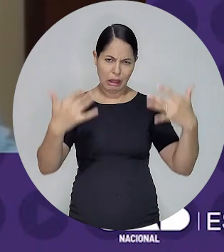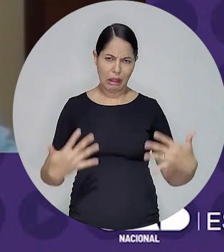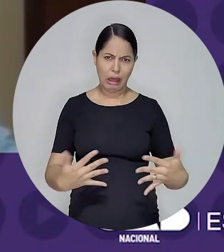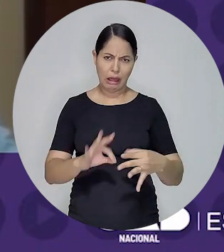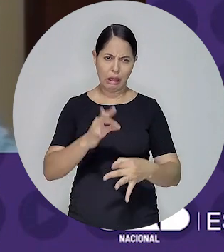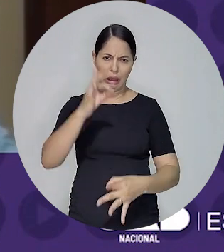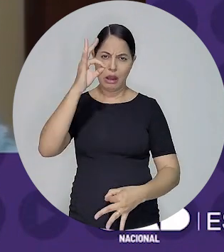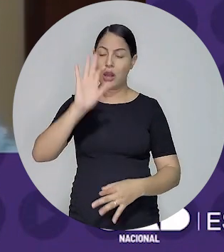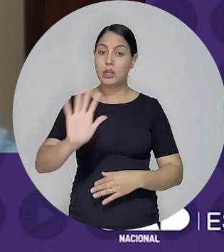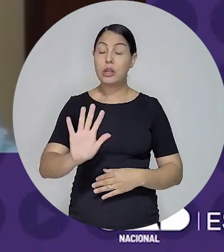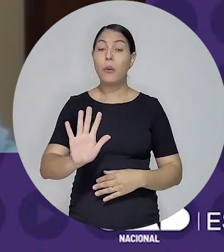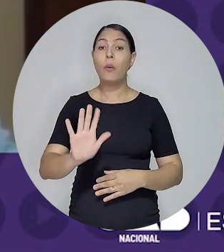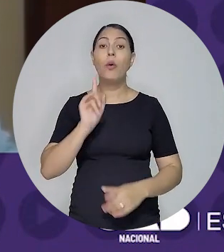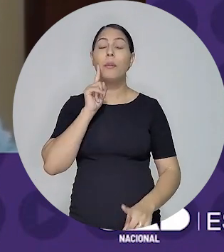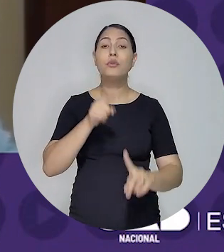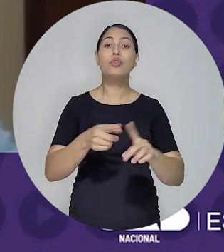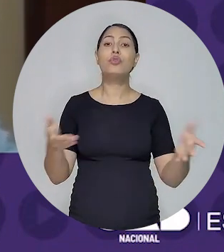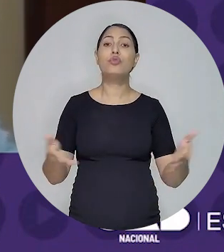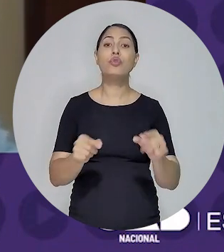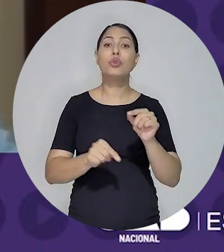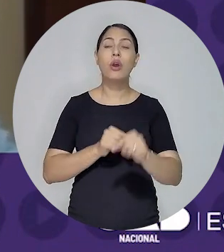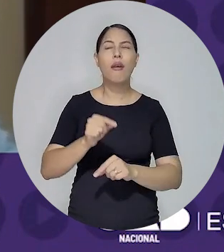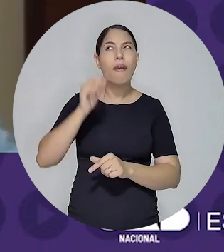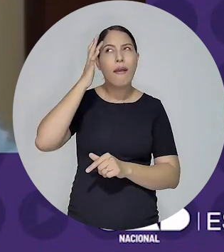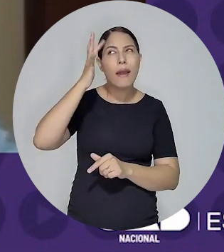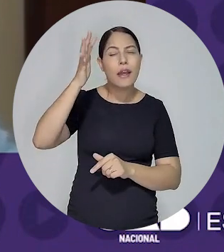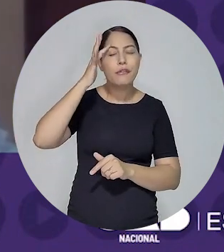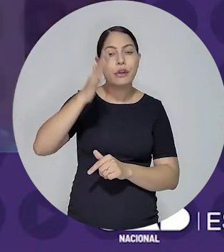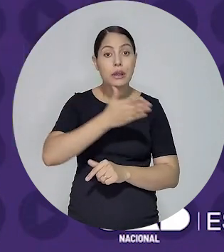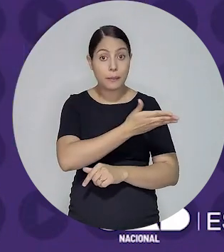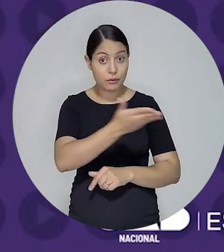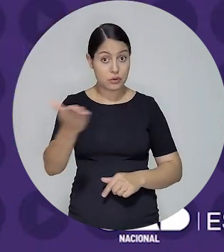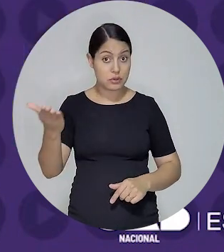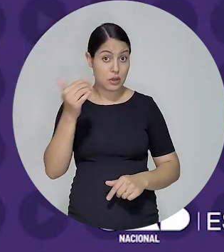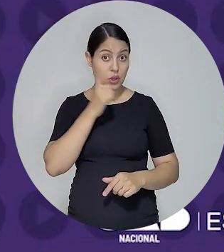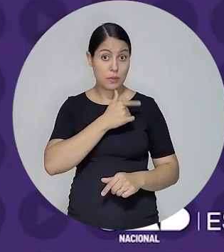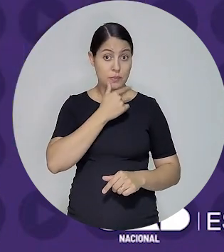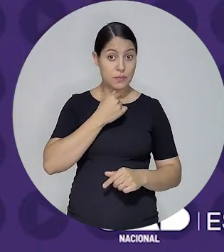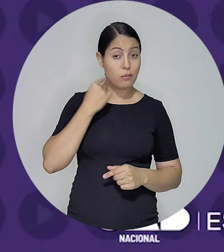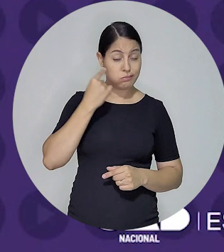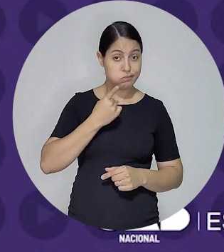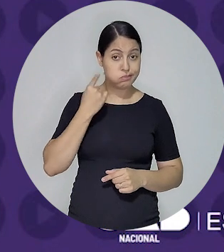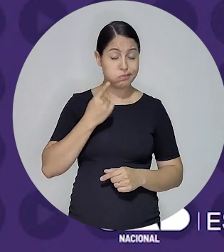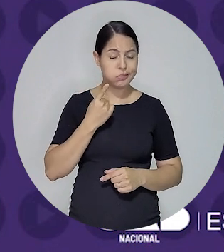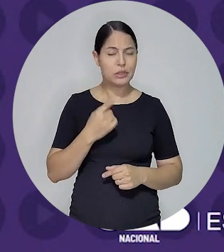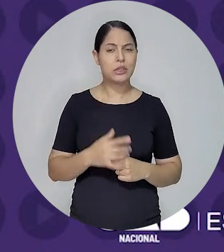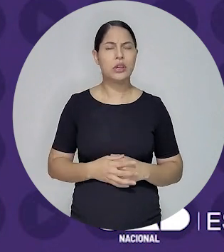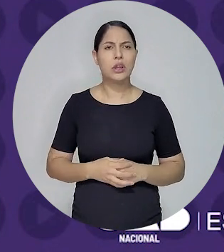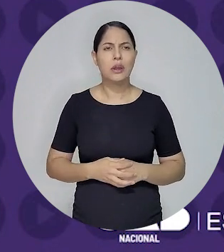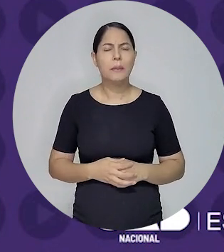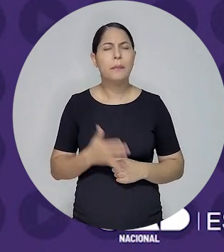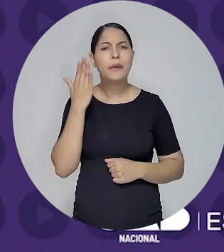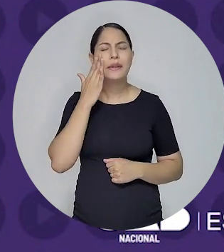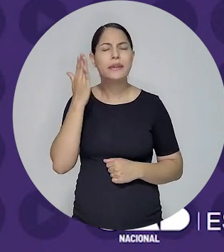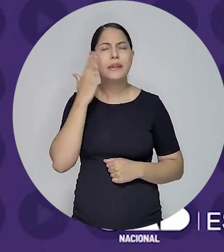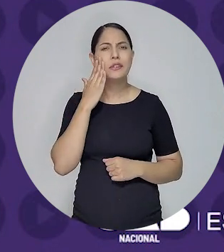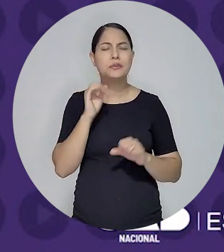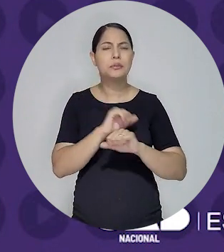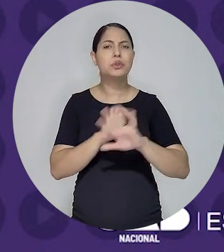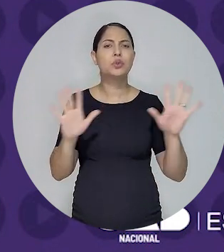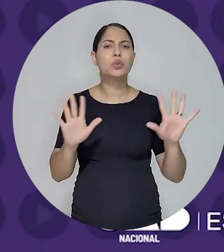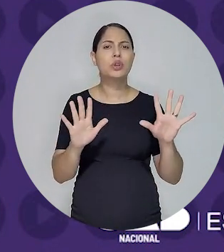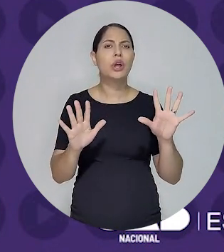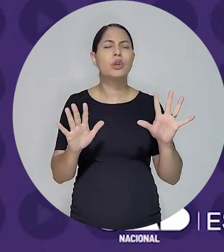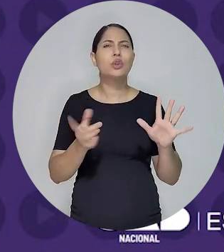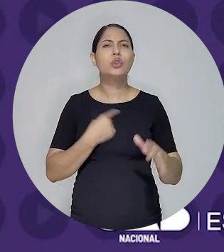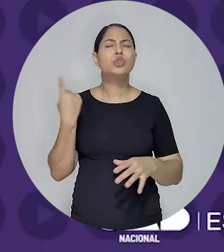nossa aula, mas eu repito, é trazer a reflexão para os advogados, como